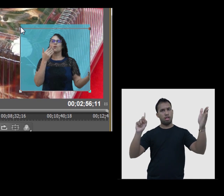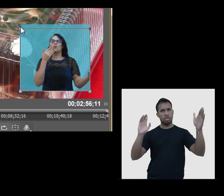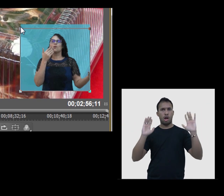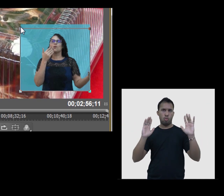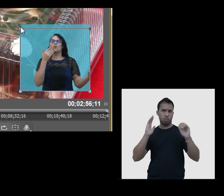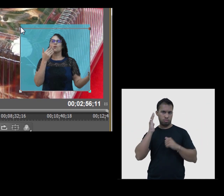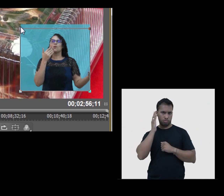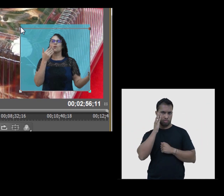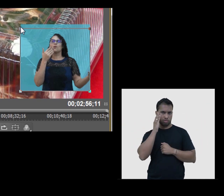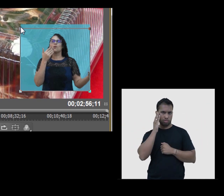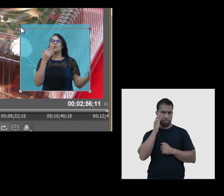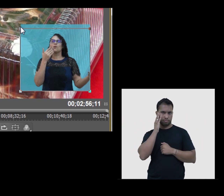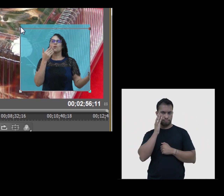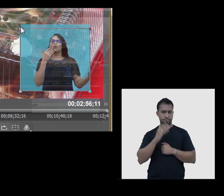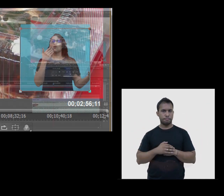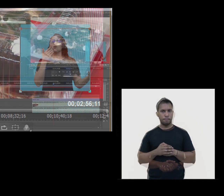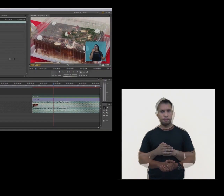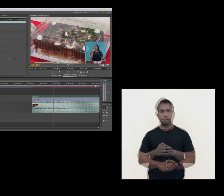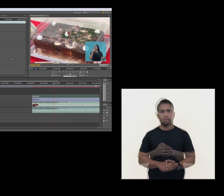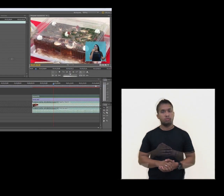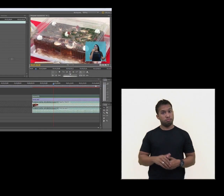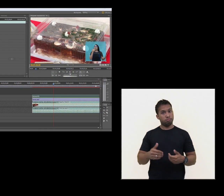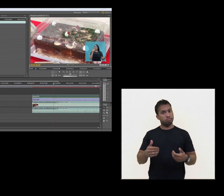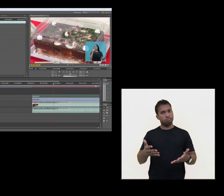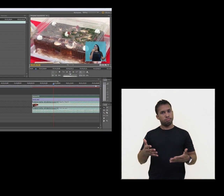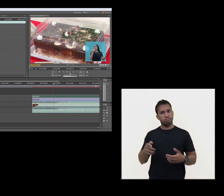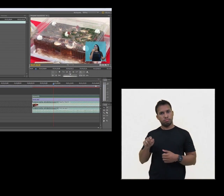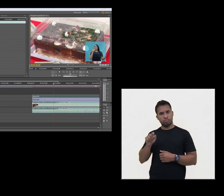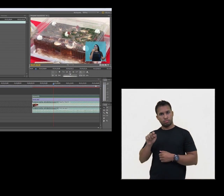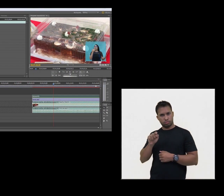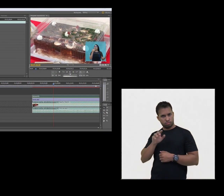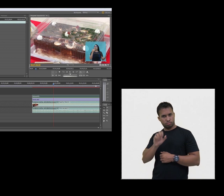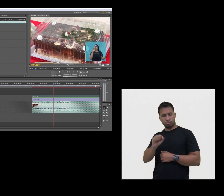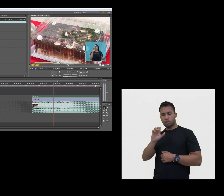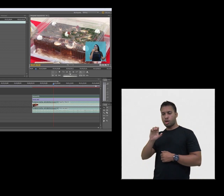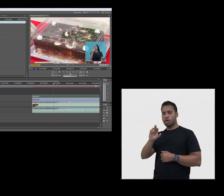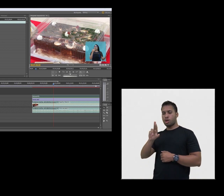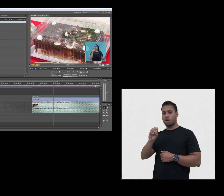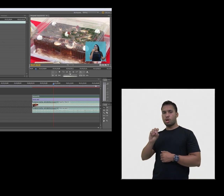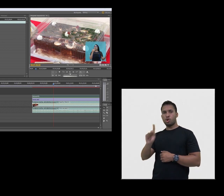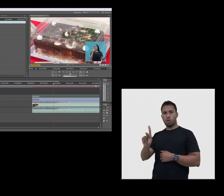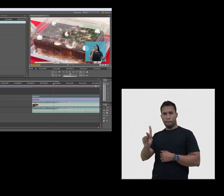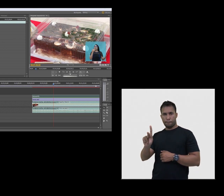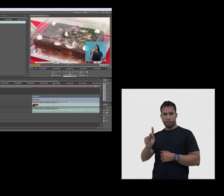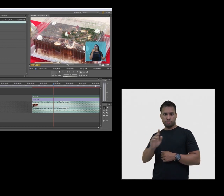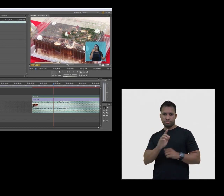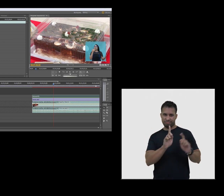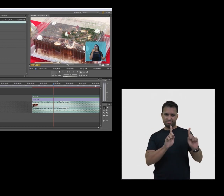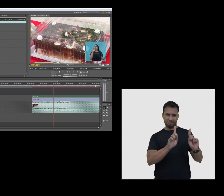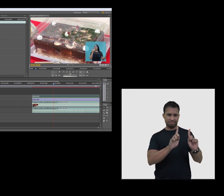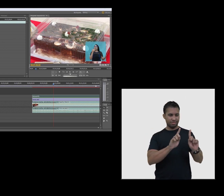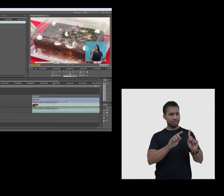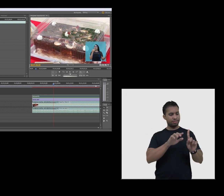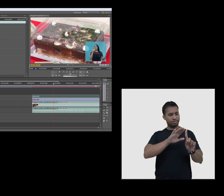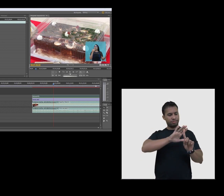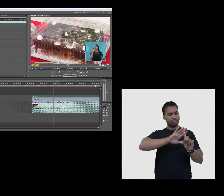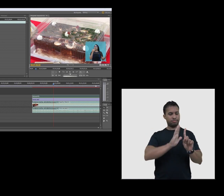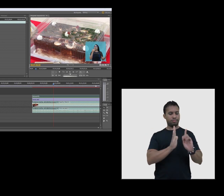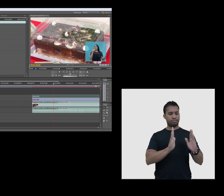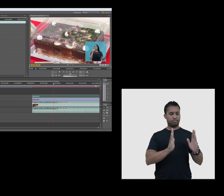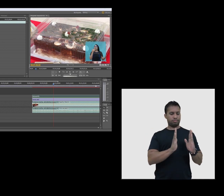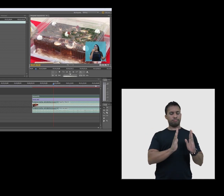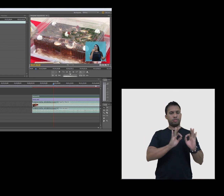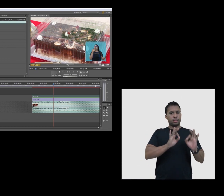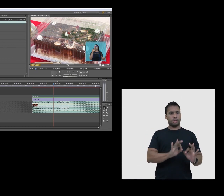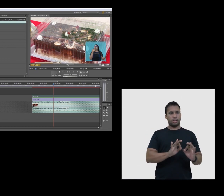contida aqui sobre essa janela de libras. Aqui a propriedade crop, né, para o intérprete ficar delimitado a esse espaço. A gente